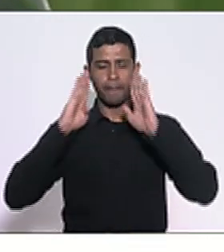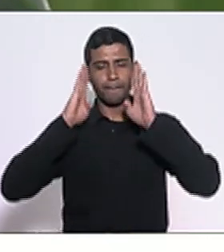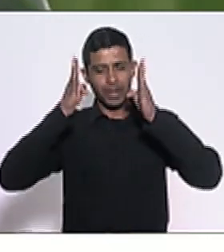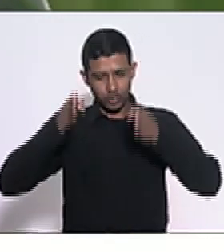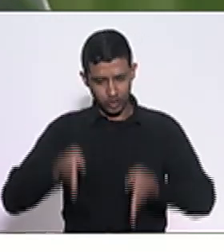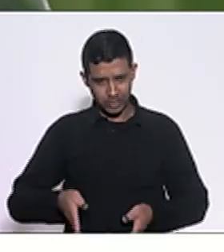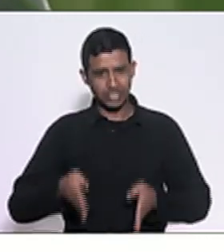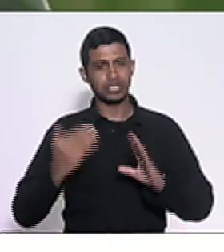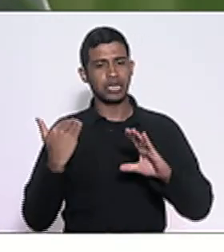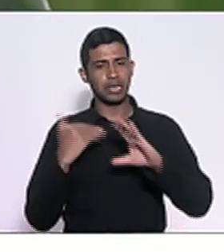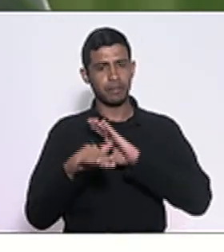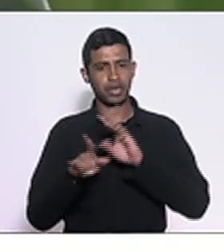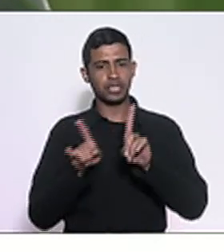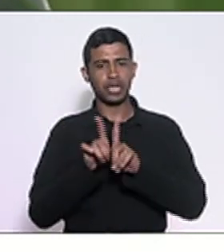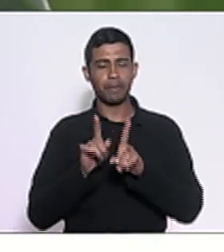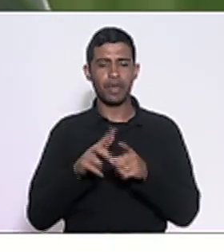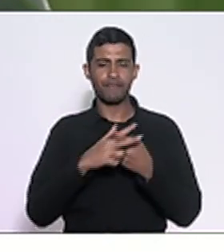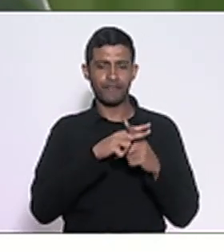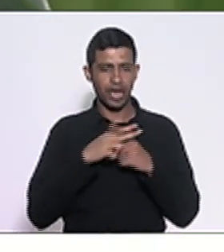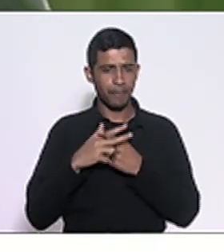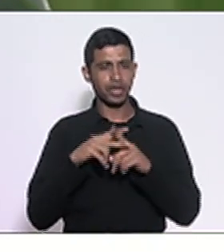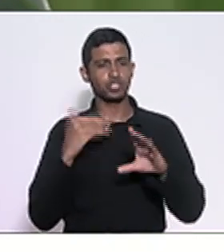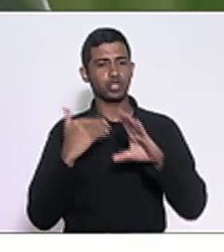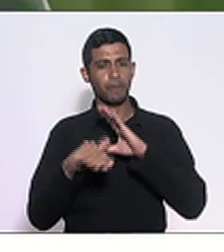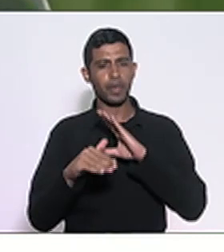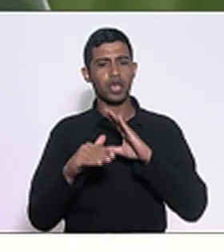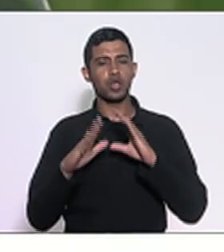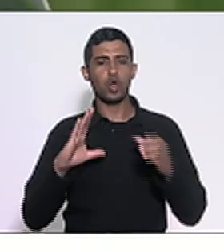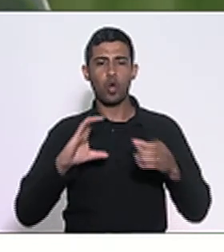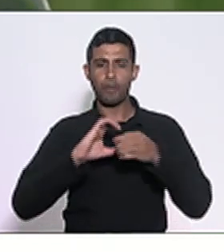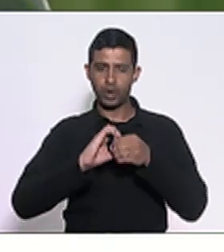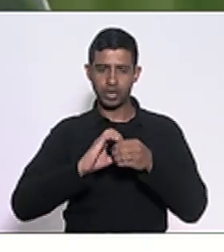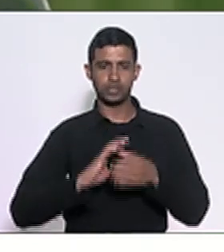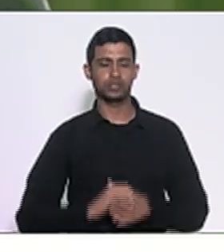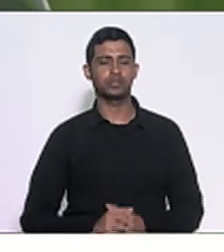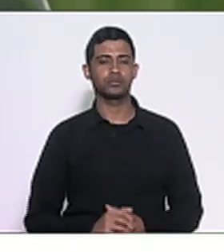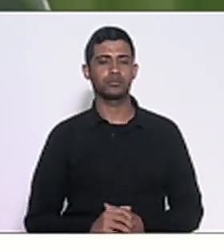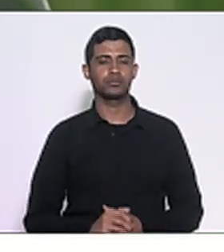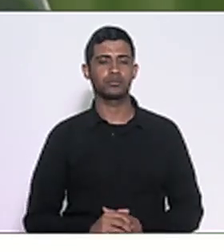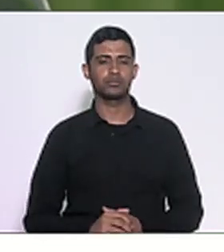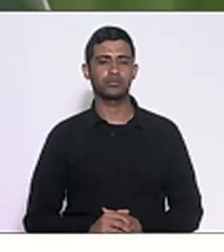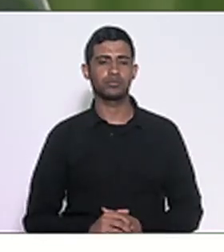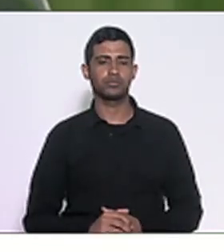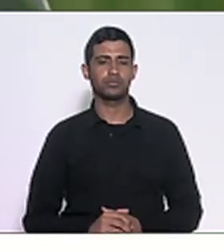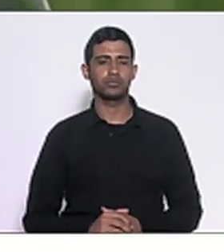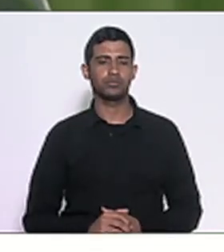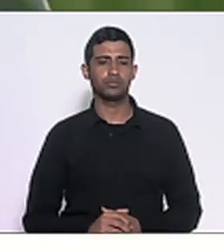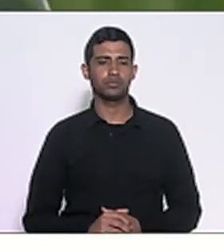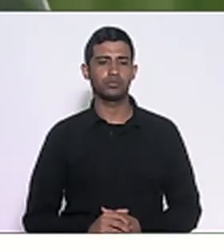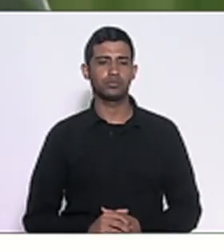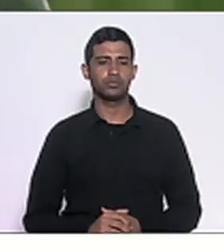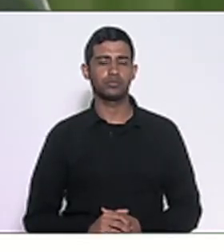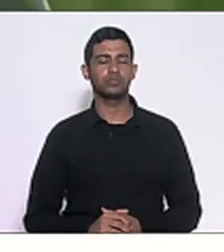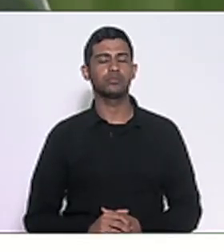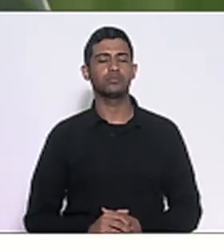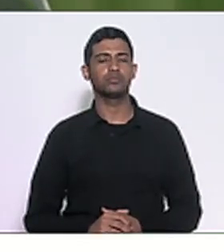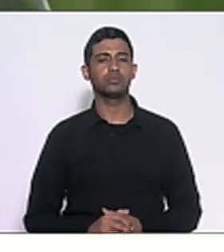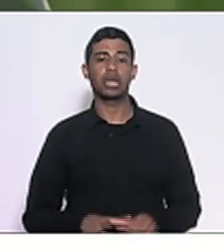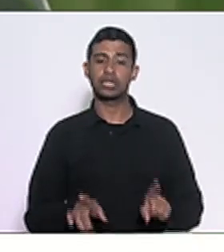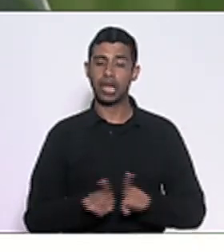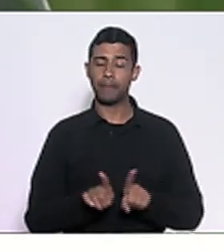e-mail, ferramenta de e-mail corporativo, a questão de uma